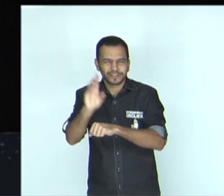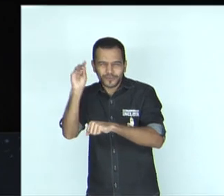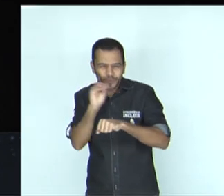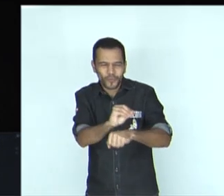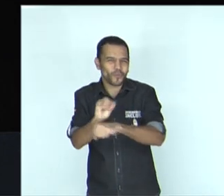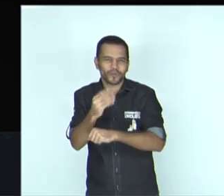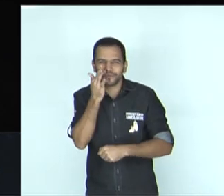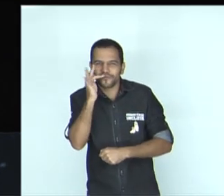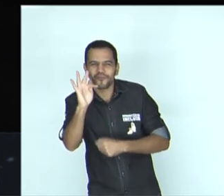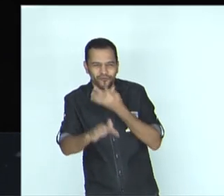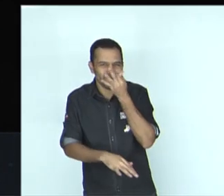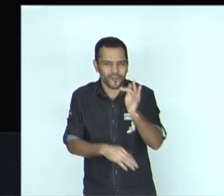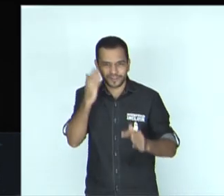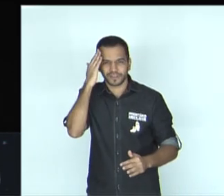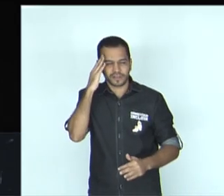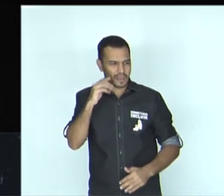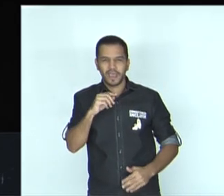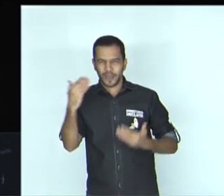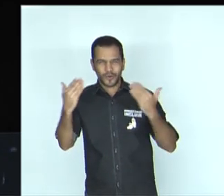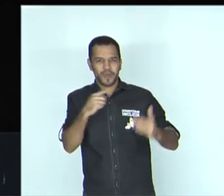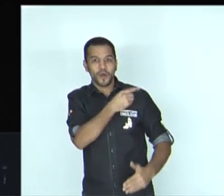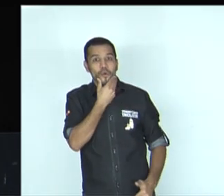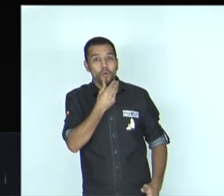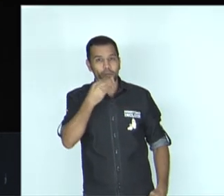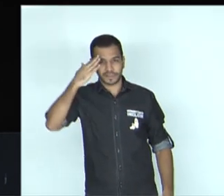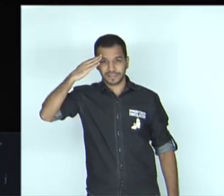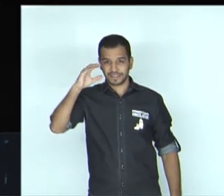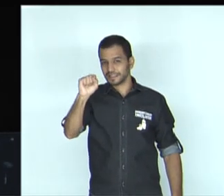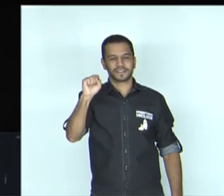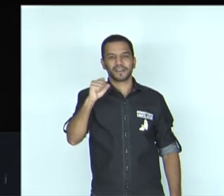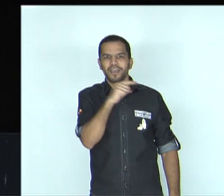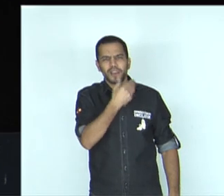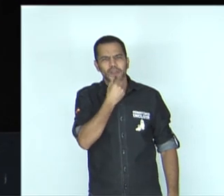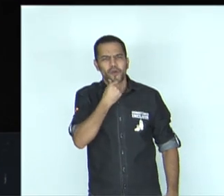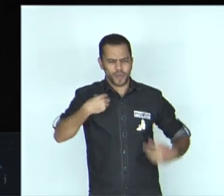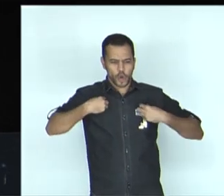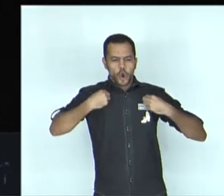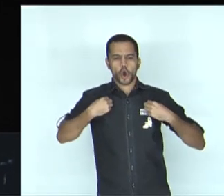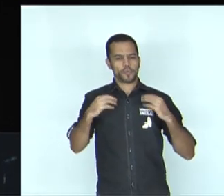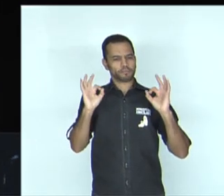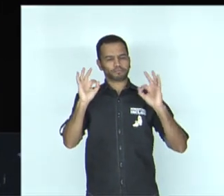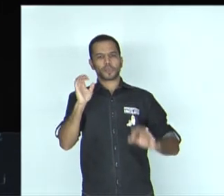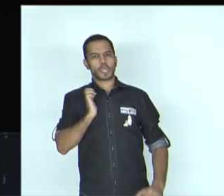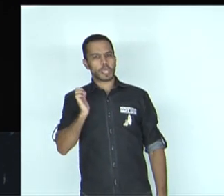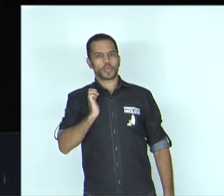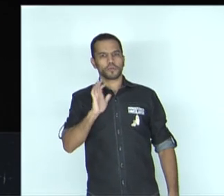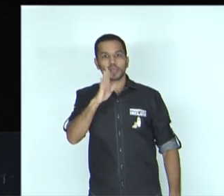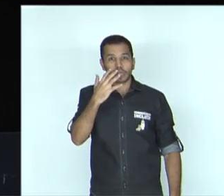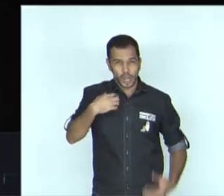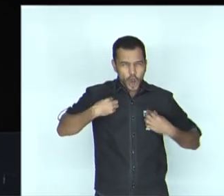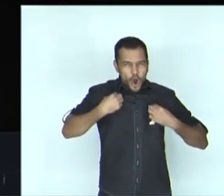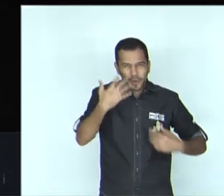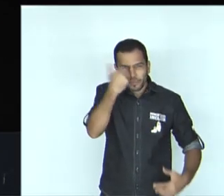Salomão, dizem os historiadores, que eles se vestiam todos de roupa de púrpura. Pensa assim, na grife do momento, todo